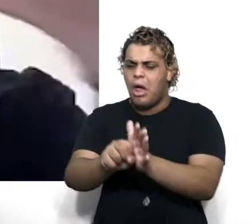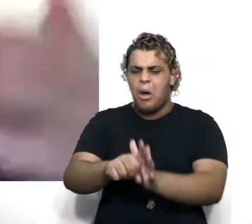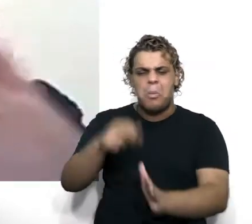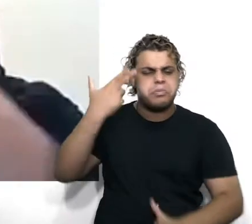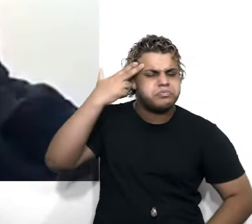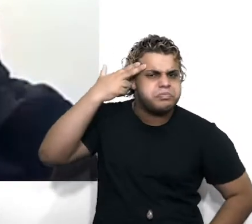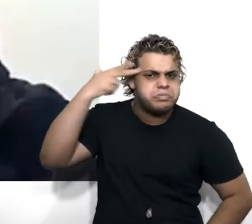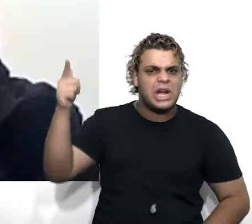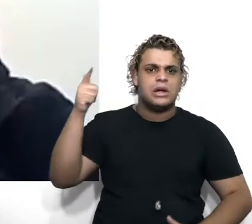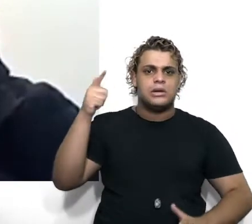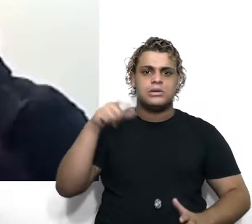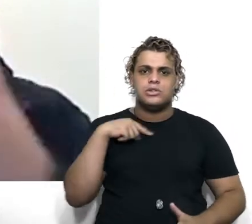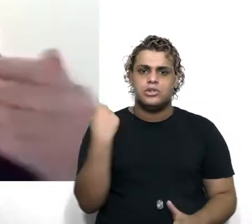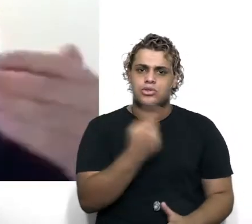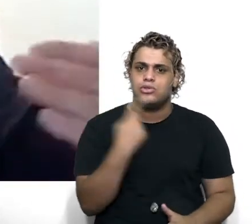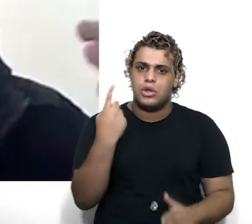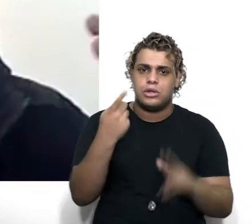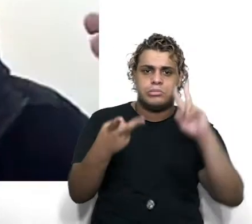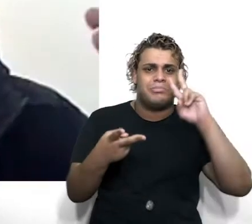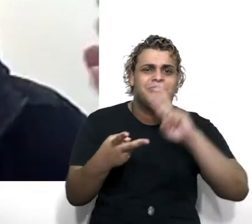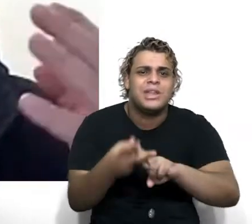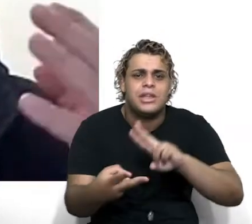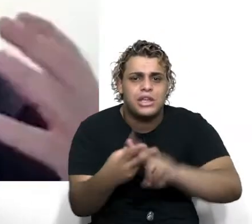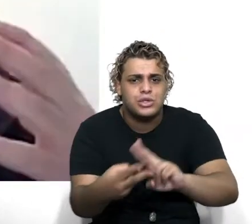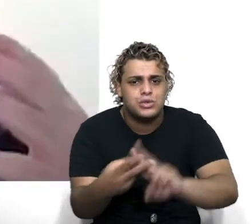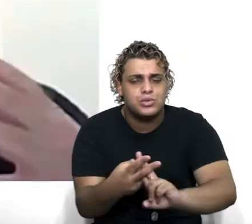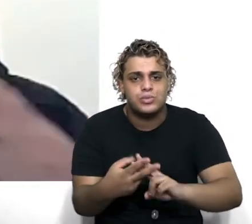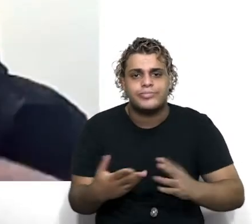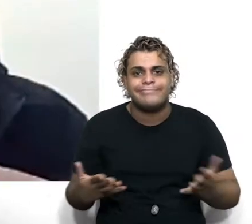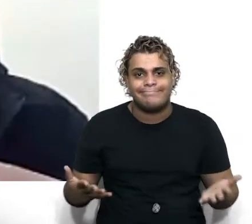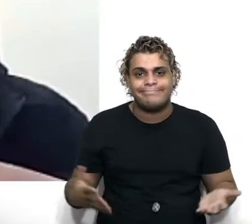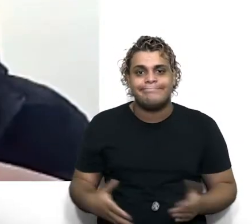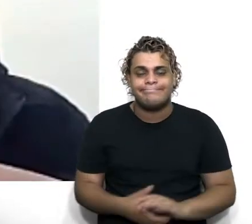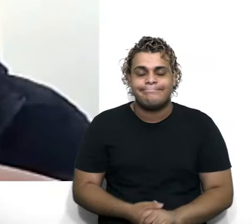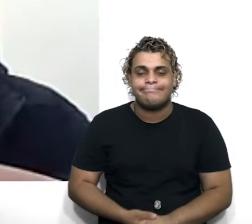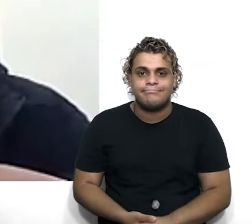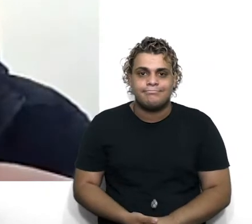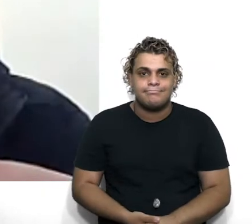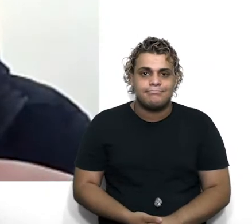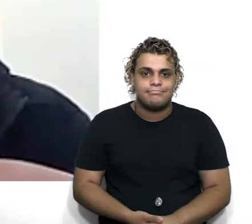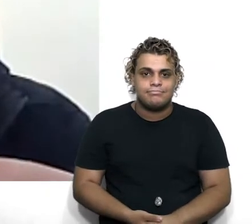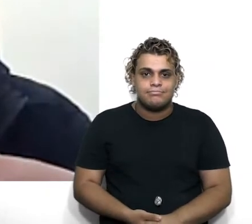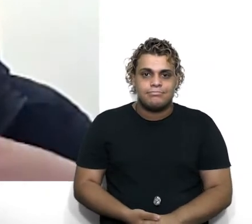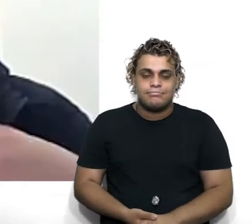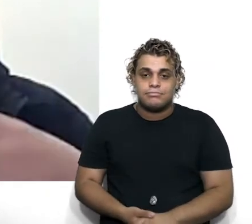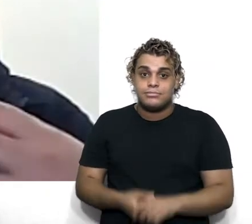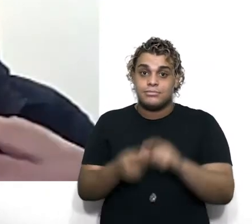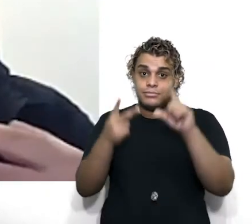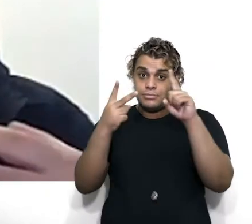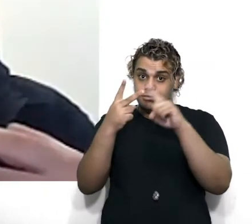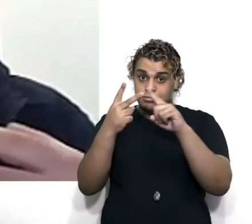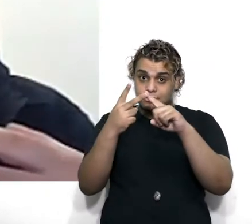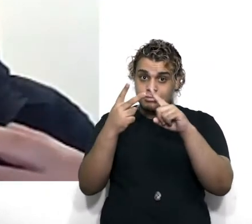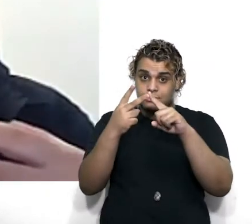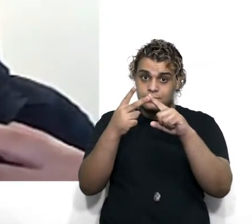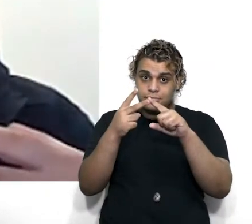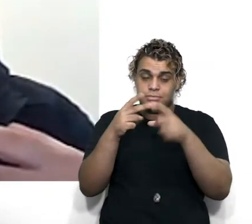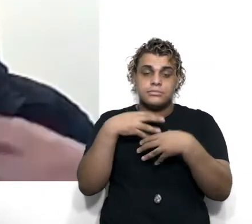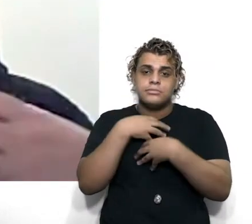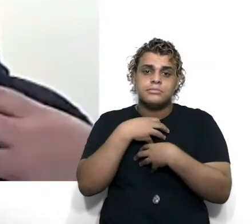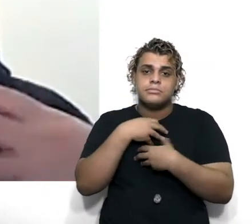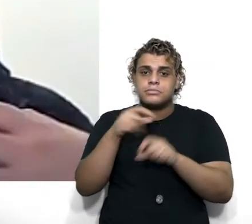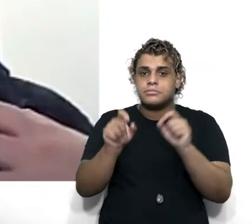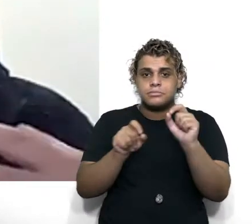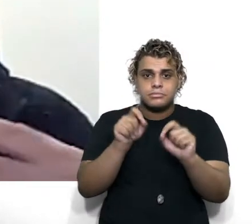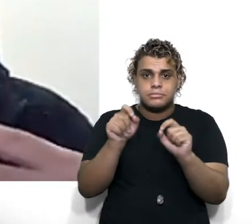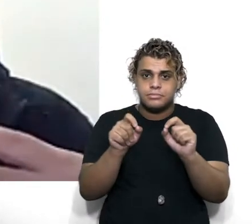que exige responder. E este segundo confinamento, a sensação que dá